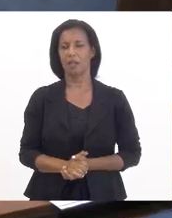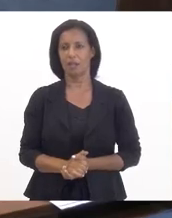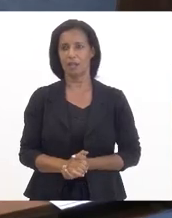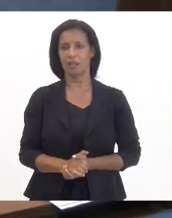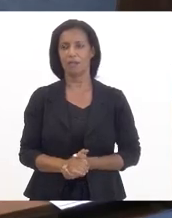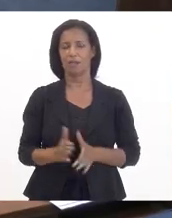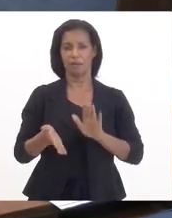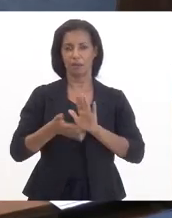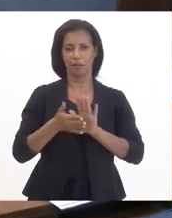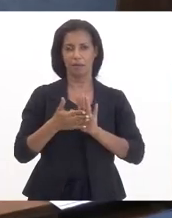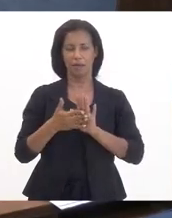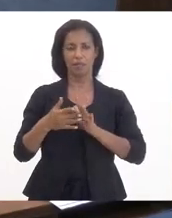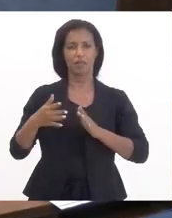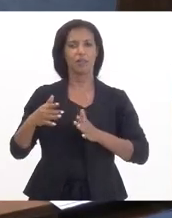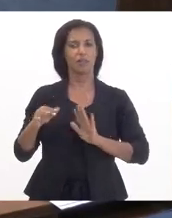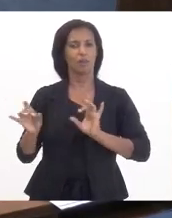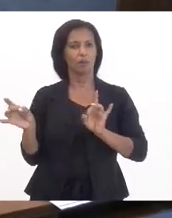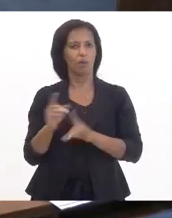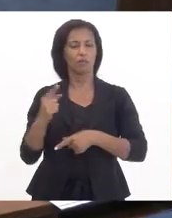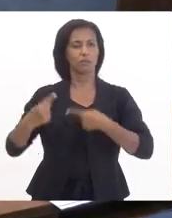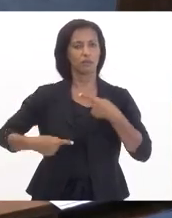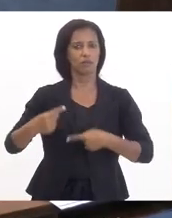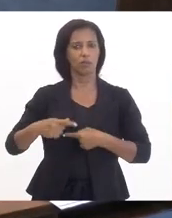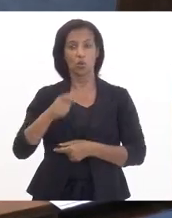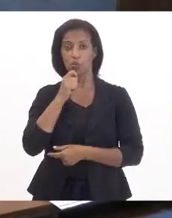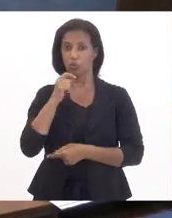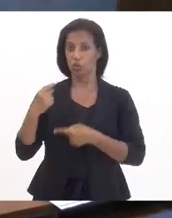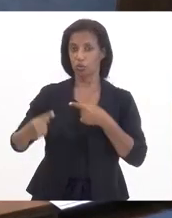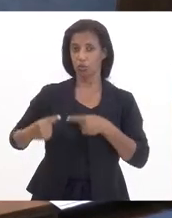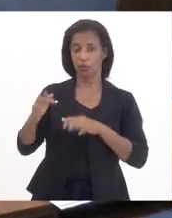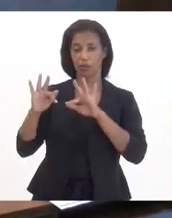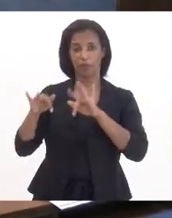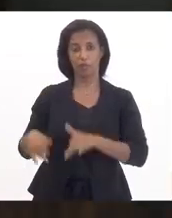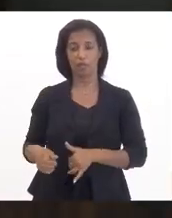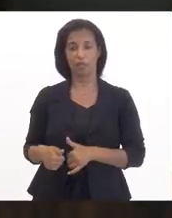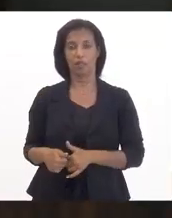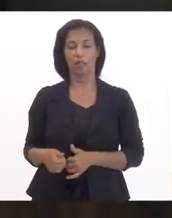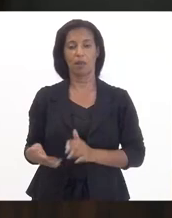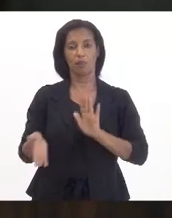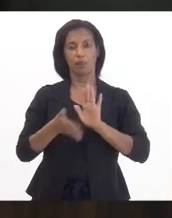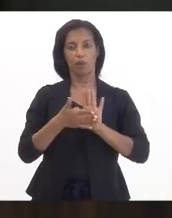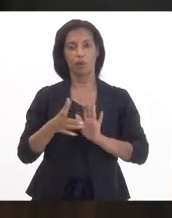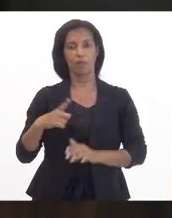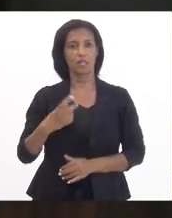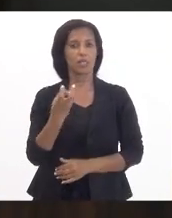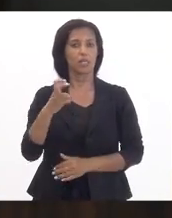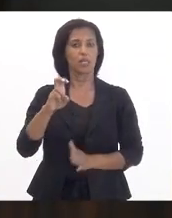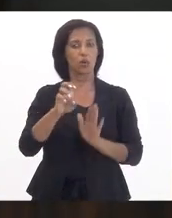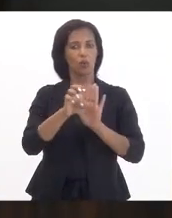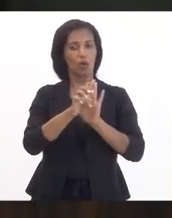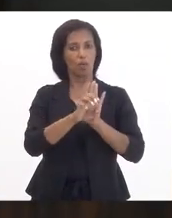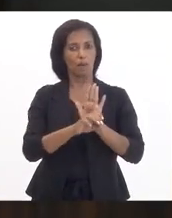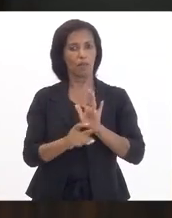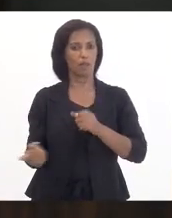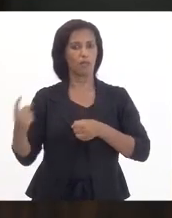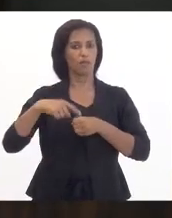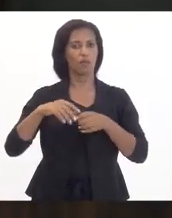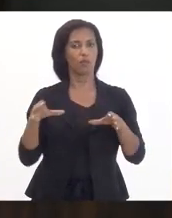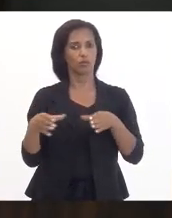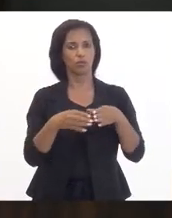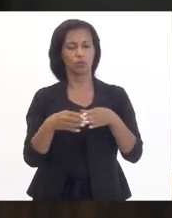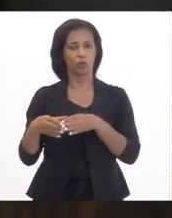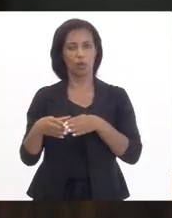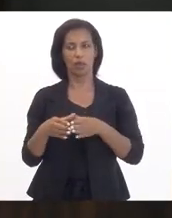pareceres emitidos em discussão. Havendo que queira discutir, encerra a discussão. A presente proposta recebeu 5 emendas e retorna às